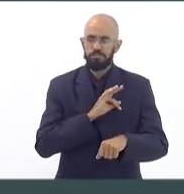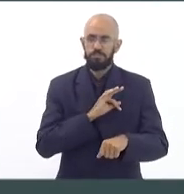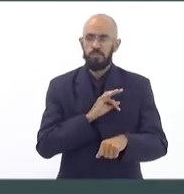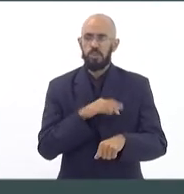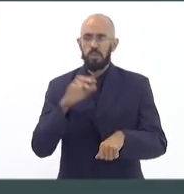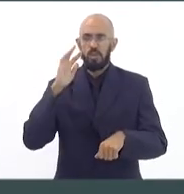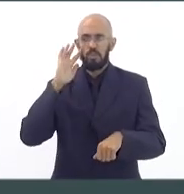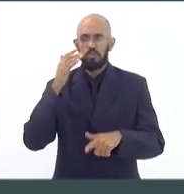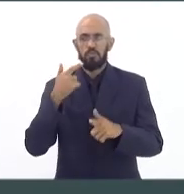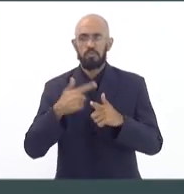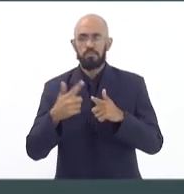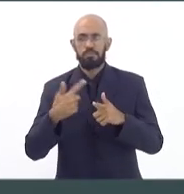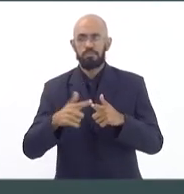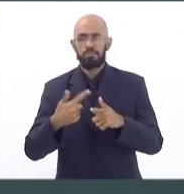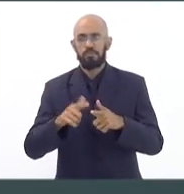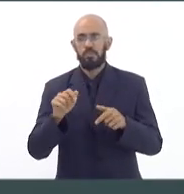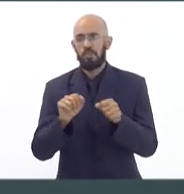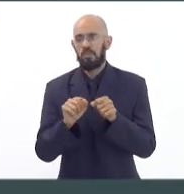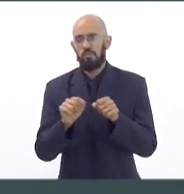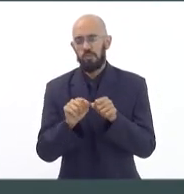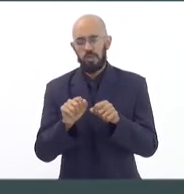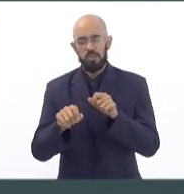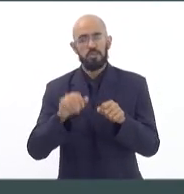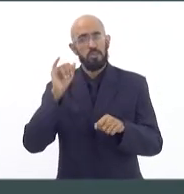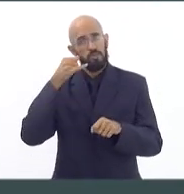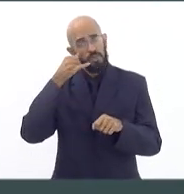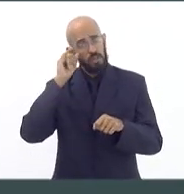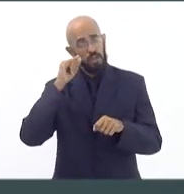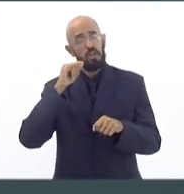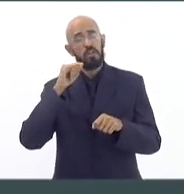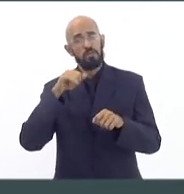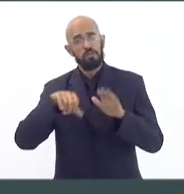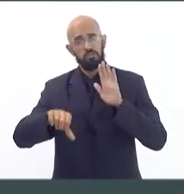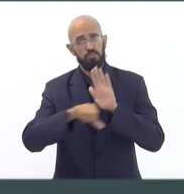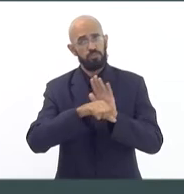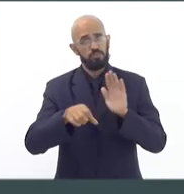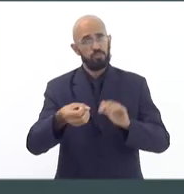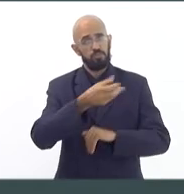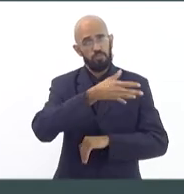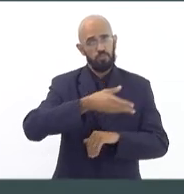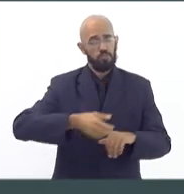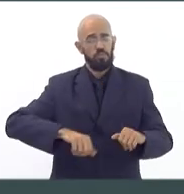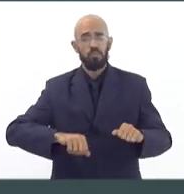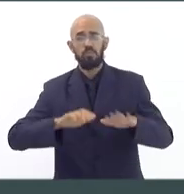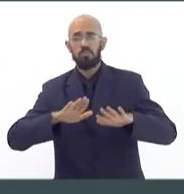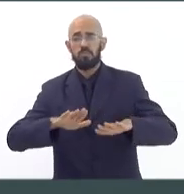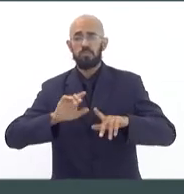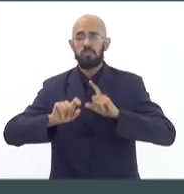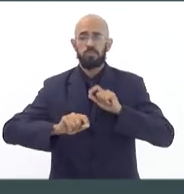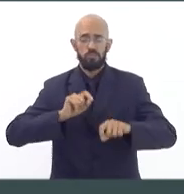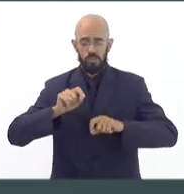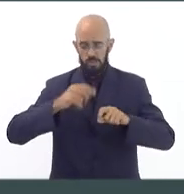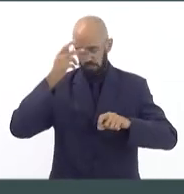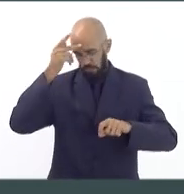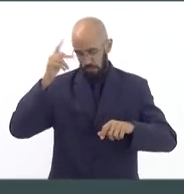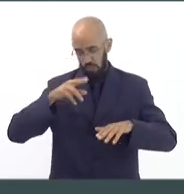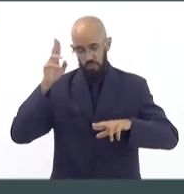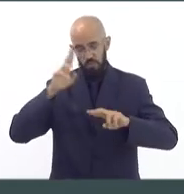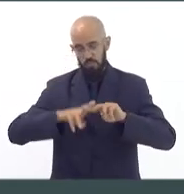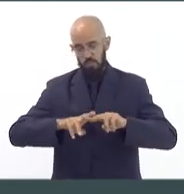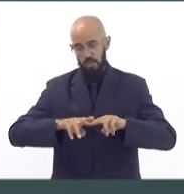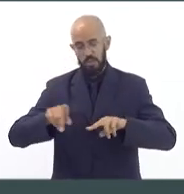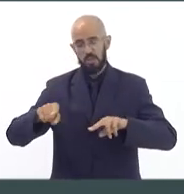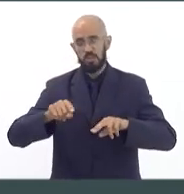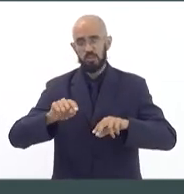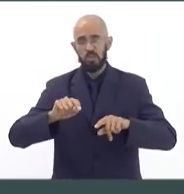e traz efeitos dissuasivos a prática de novos crimes correndo no sol imediata dos índios no entanto as pessoas preso em flagrante pelos crimes de furto